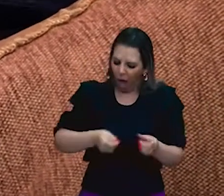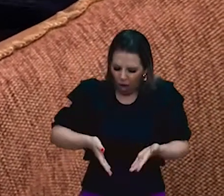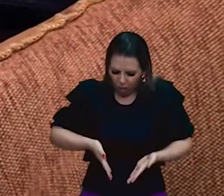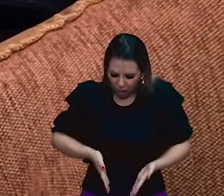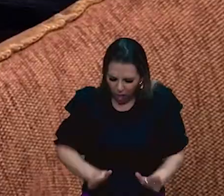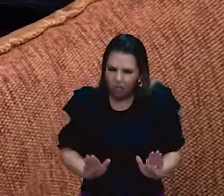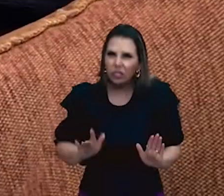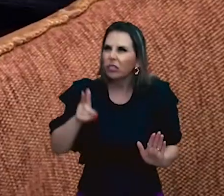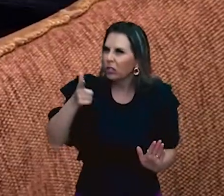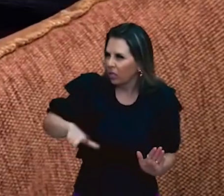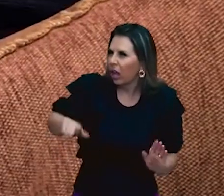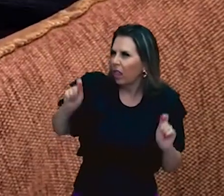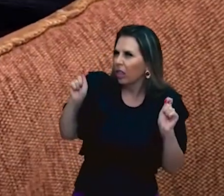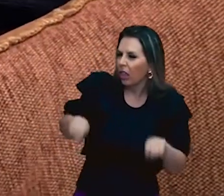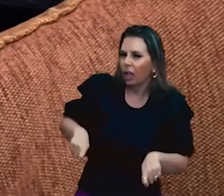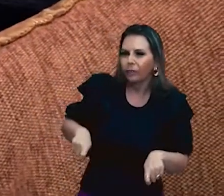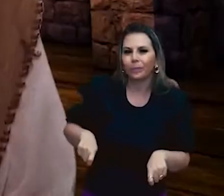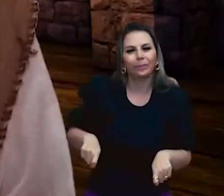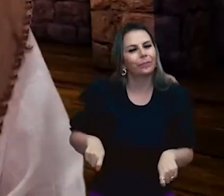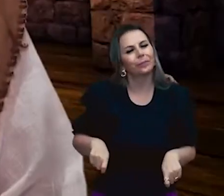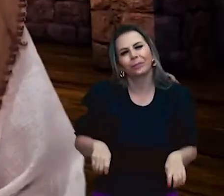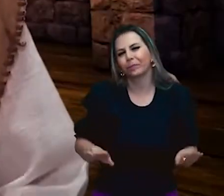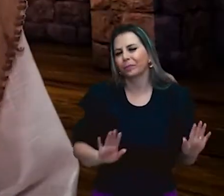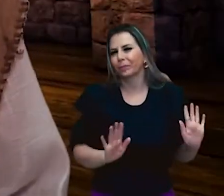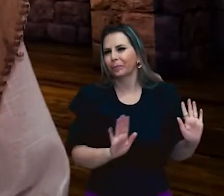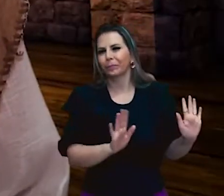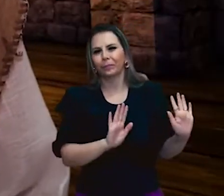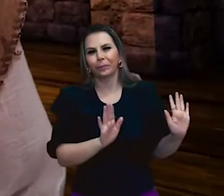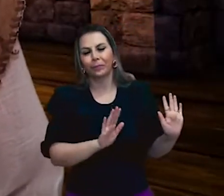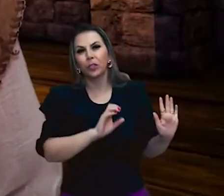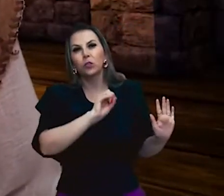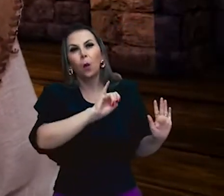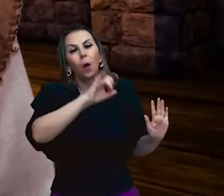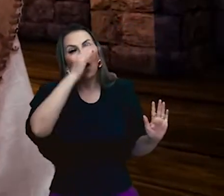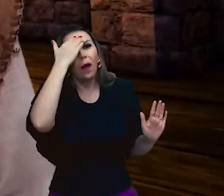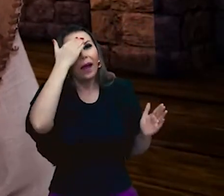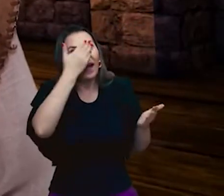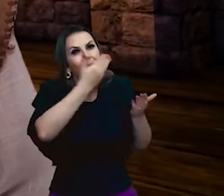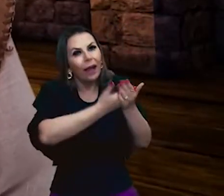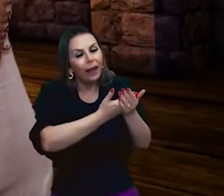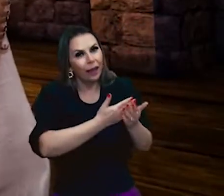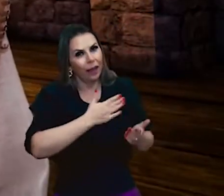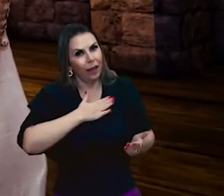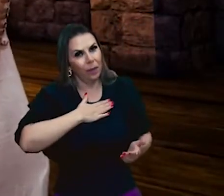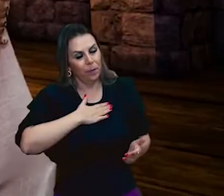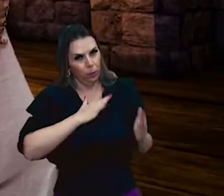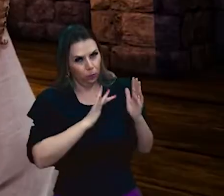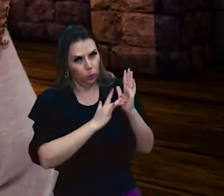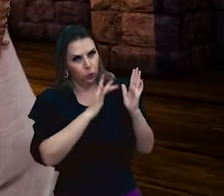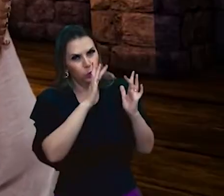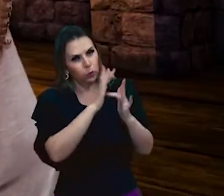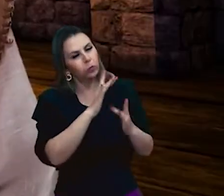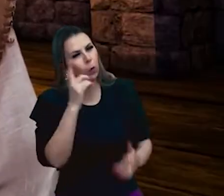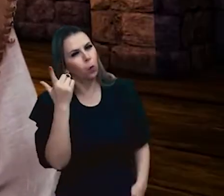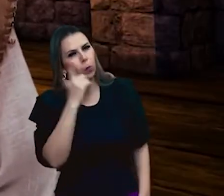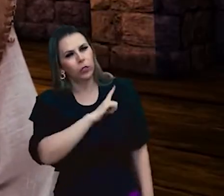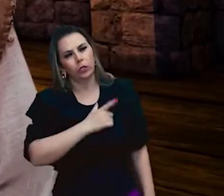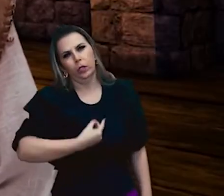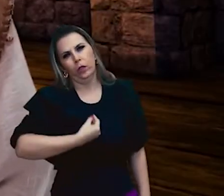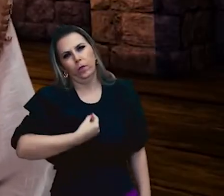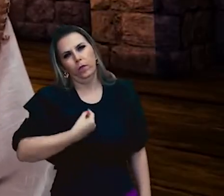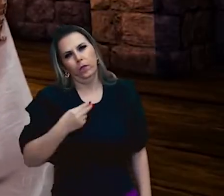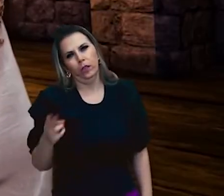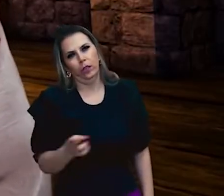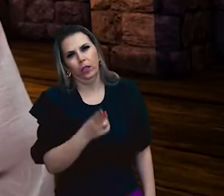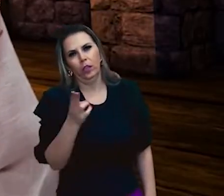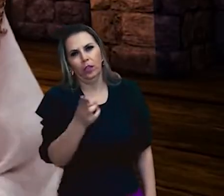dele para nascer outra vez? É preciso crer em mim para nascer de novo e ter uma vida